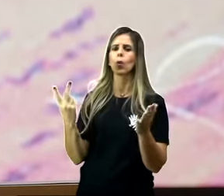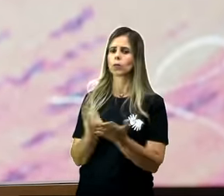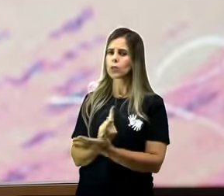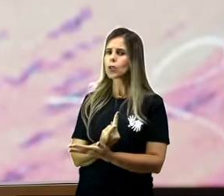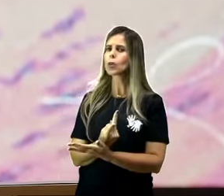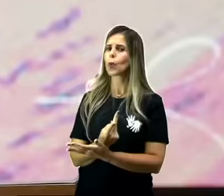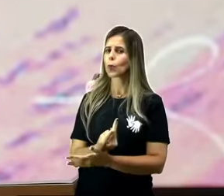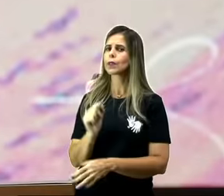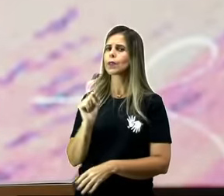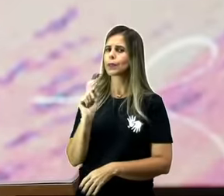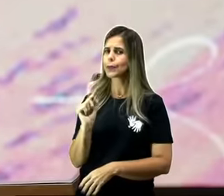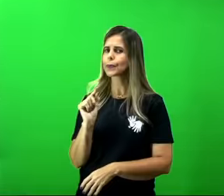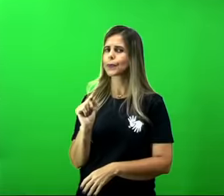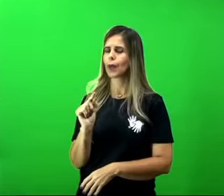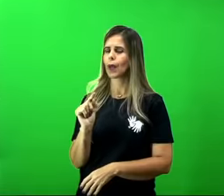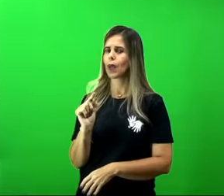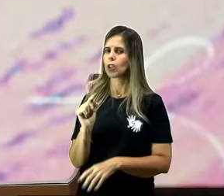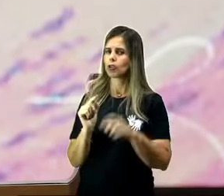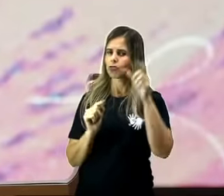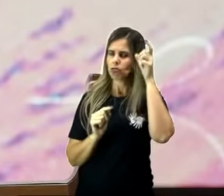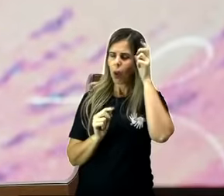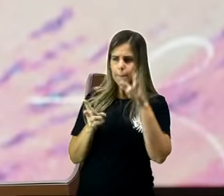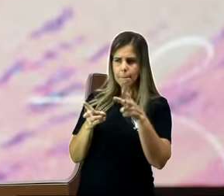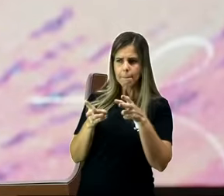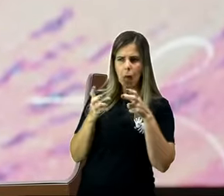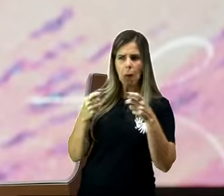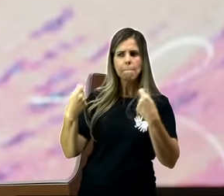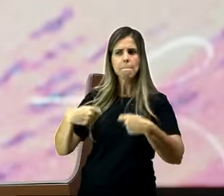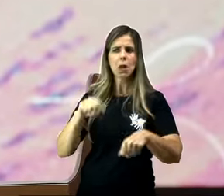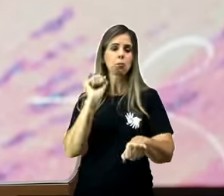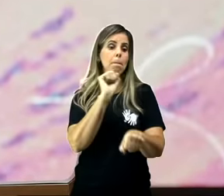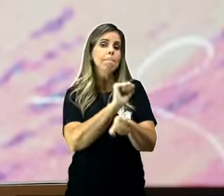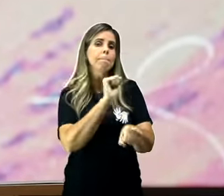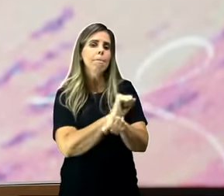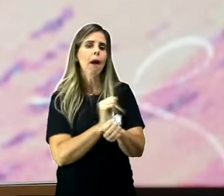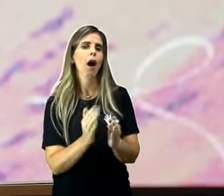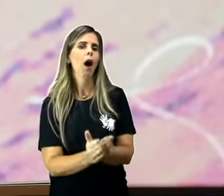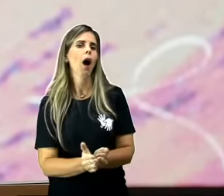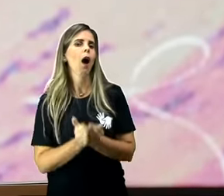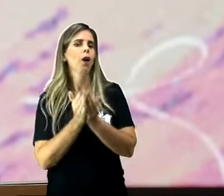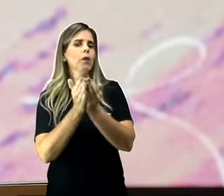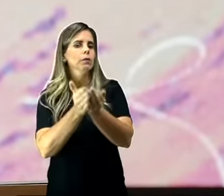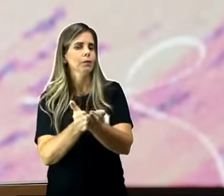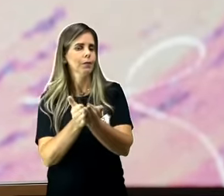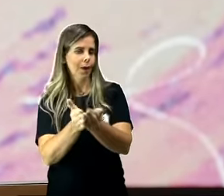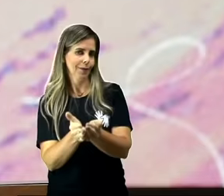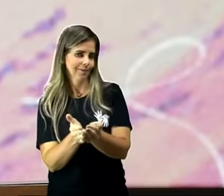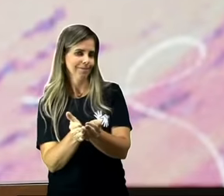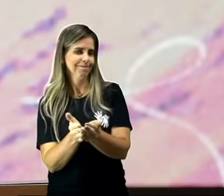Eu preciso parar eles lá no meio do caminho, porque se eles pisarem aqui, o novo chega.